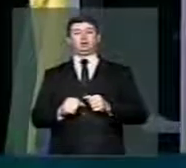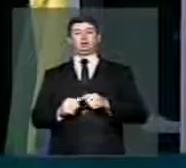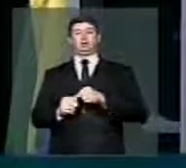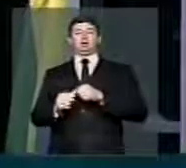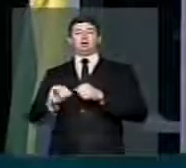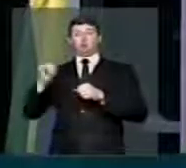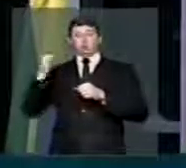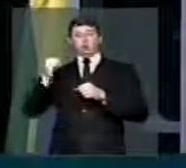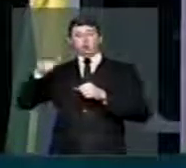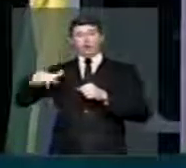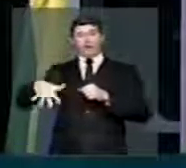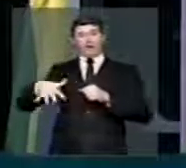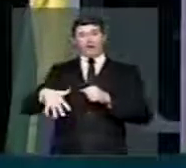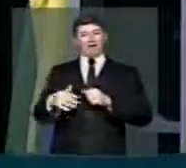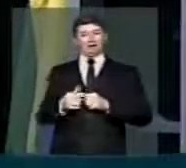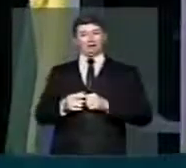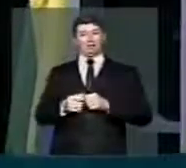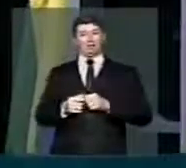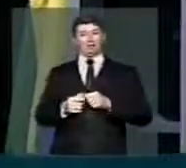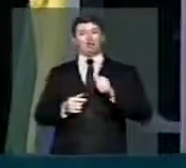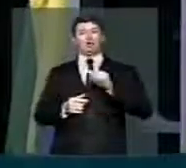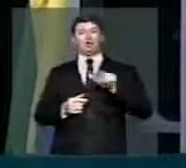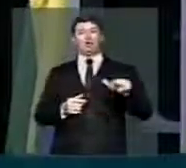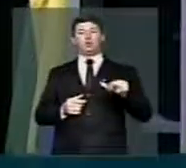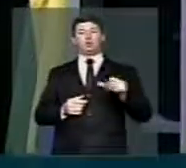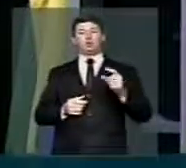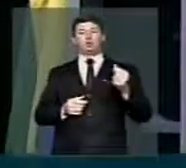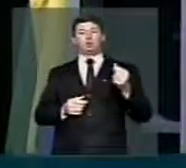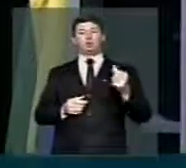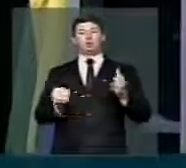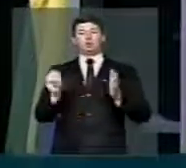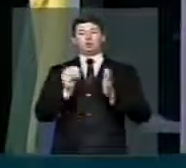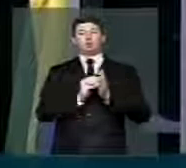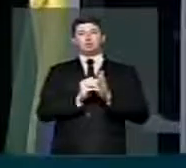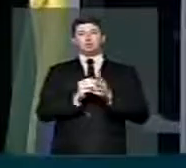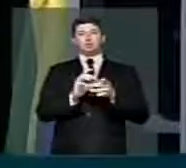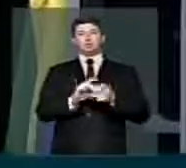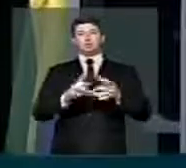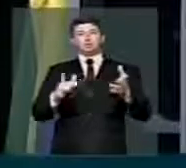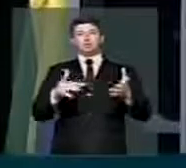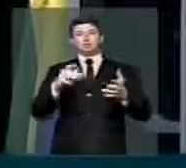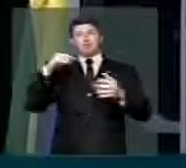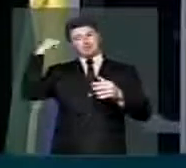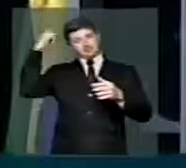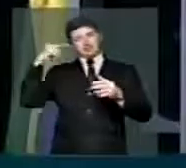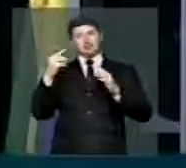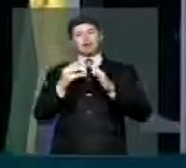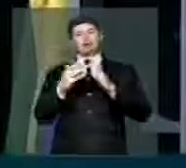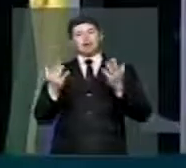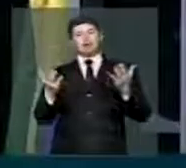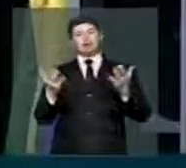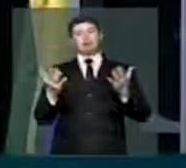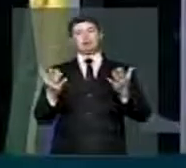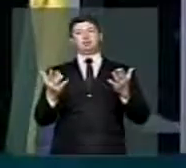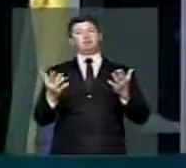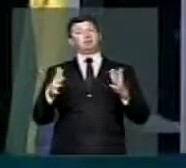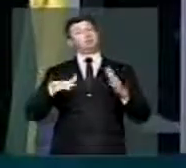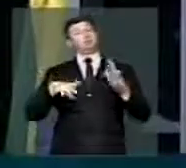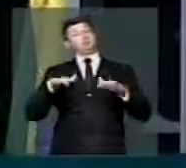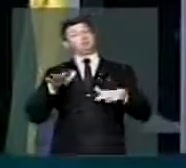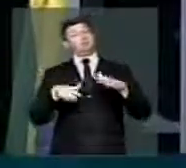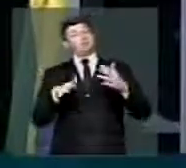subsidiado e mais barato do que o dinheiro que é colocado à disposição das Santas Casas. Talvez,